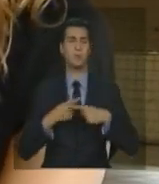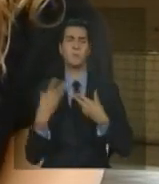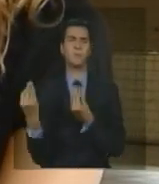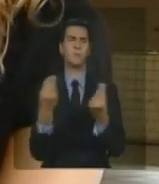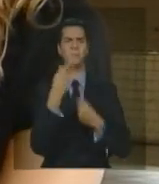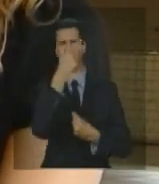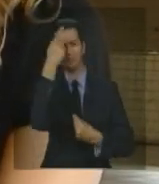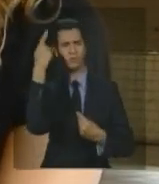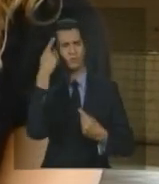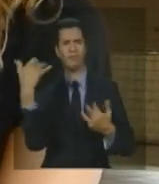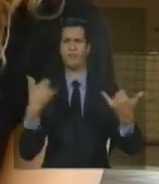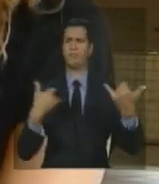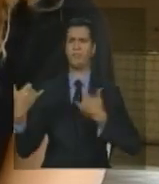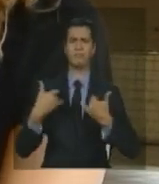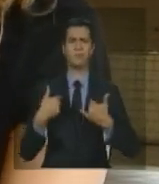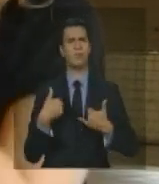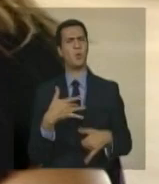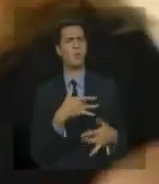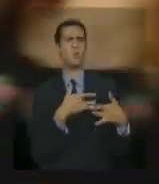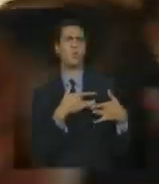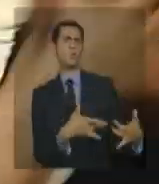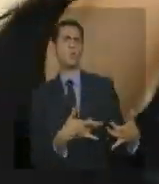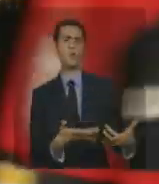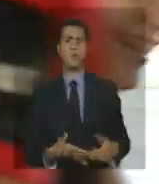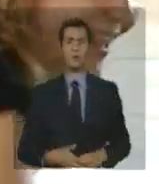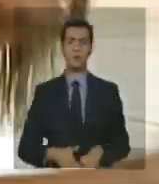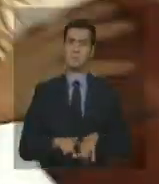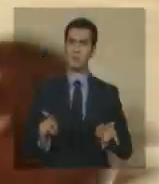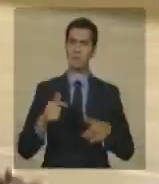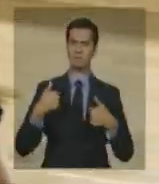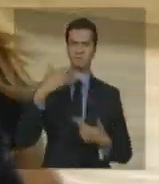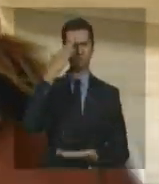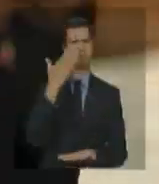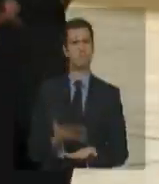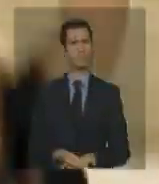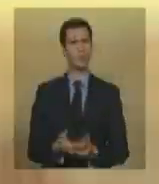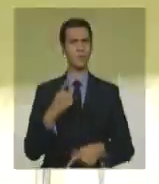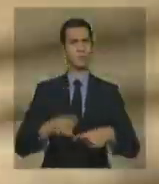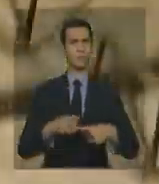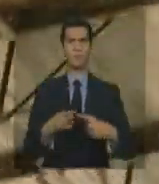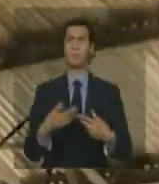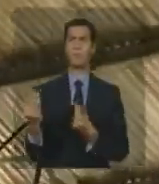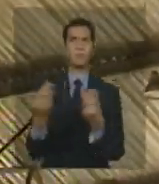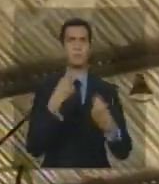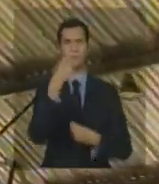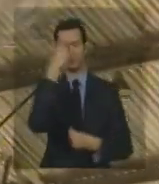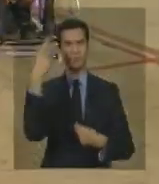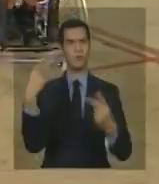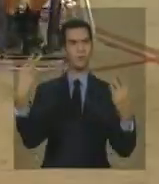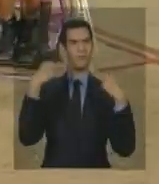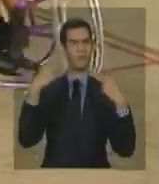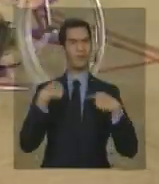eu fui acreditando, eu coloquei na minha cabeça que as pessoas olhavam que eu era bonita.